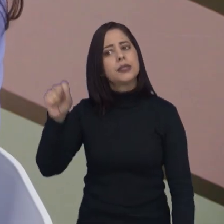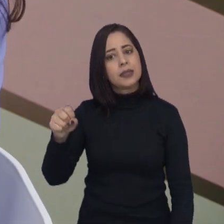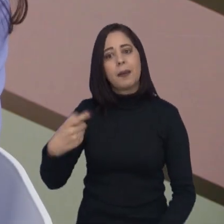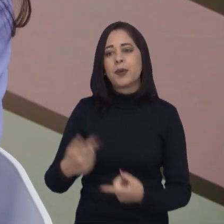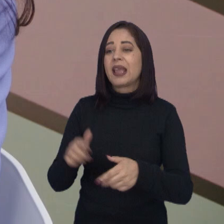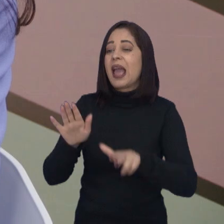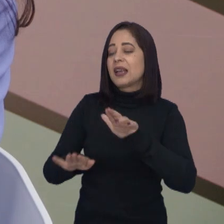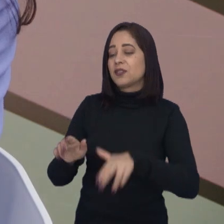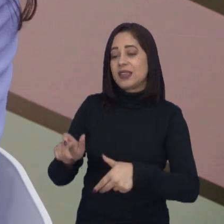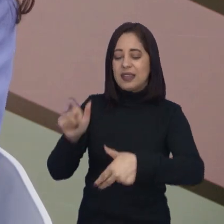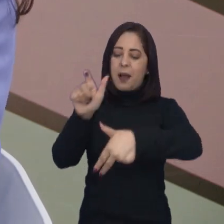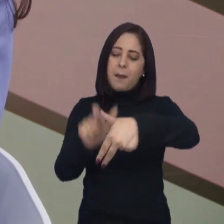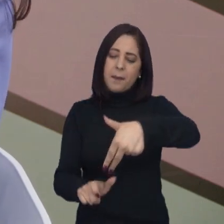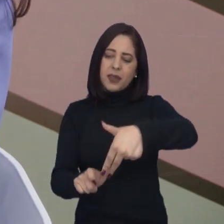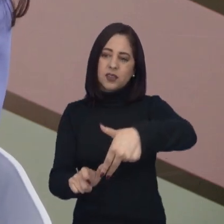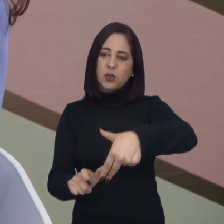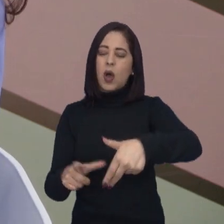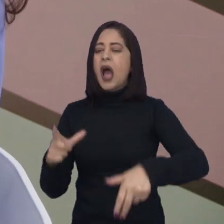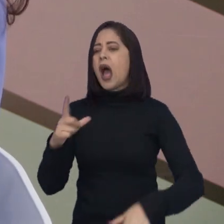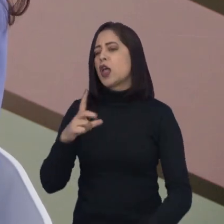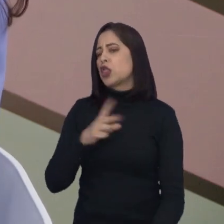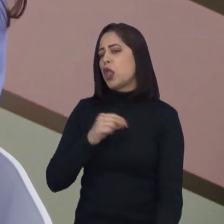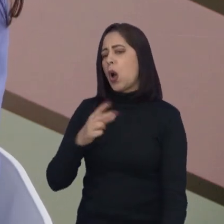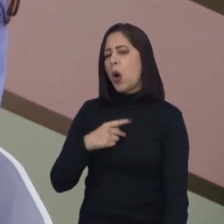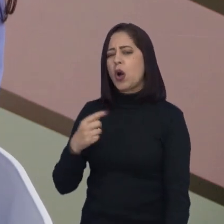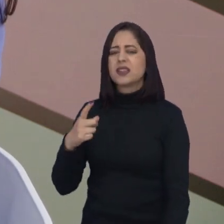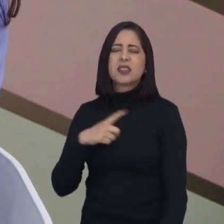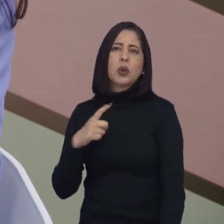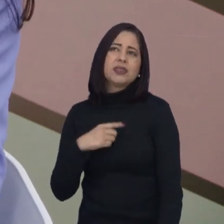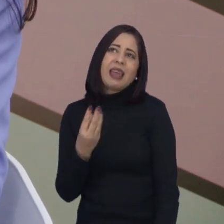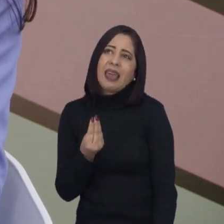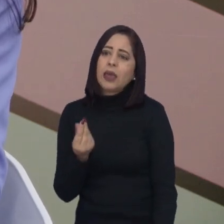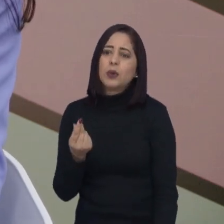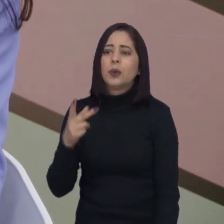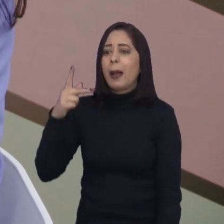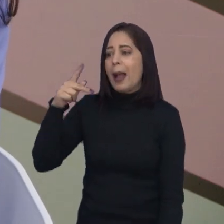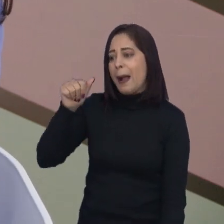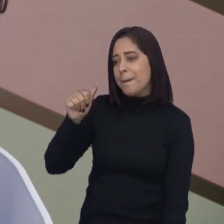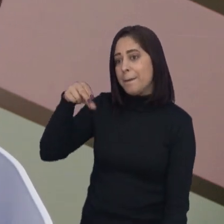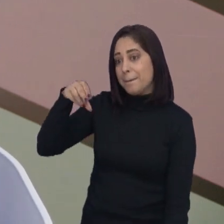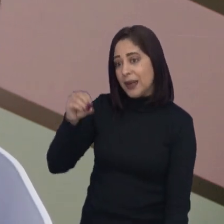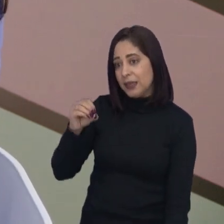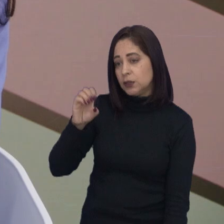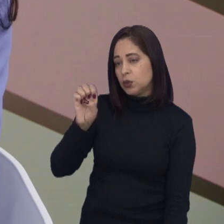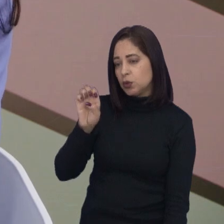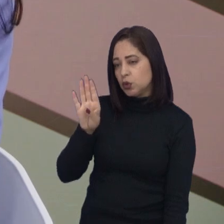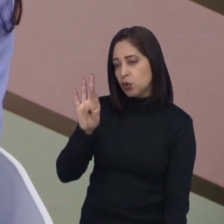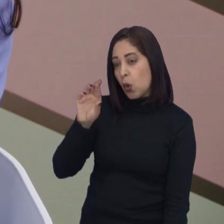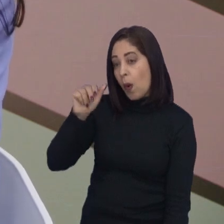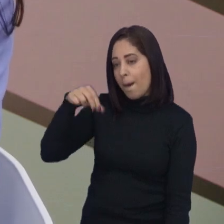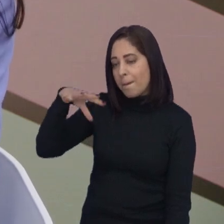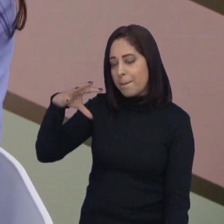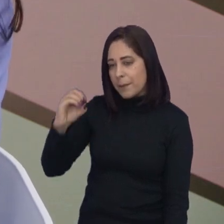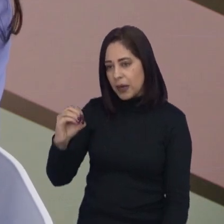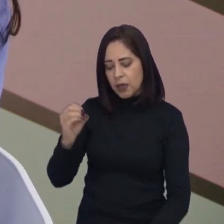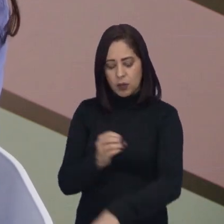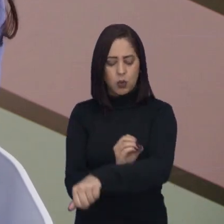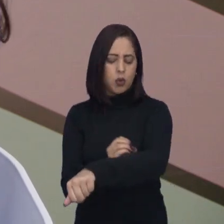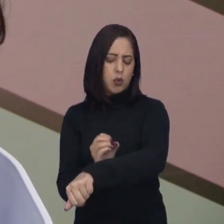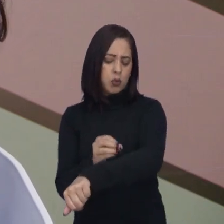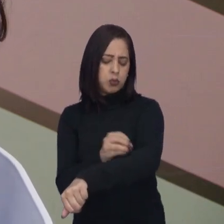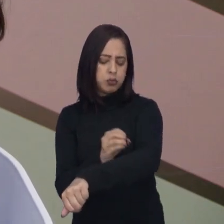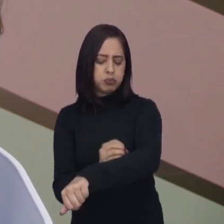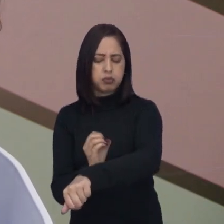paciente chega falando que está com pano branco, que é uma lesão de pele, geralmente fúngica, né, por